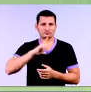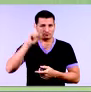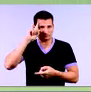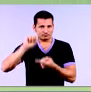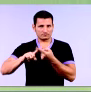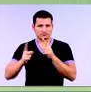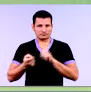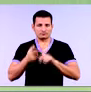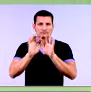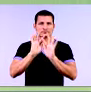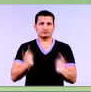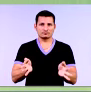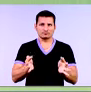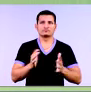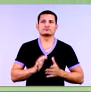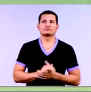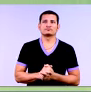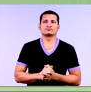lógica simplificada,